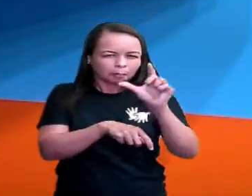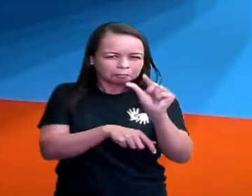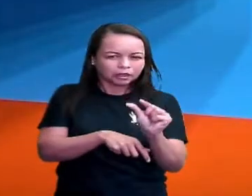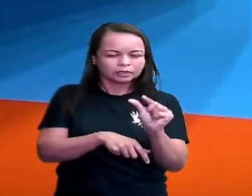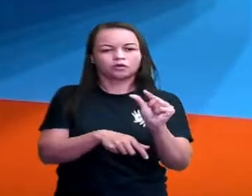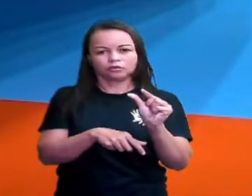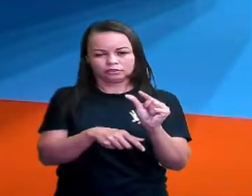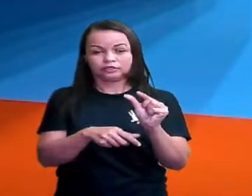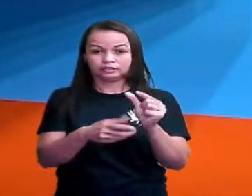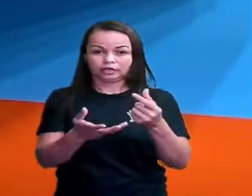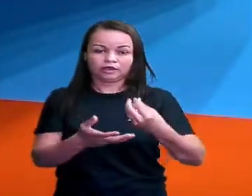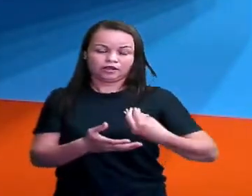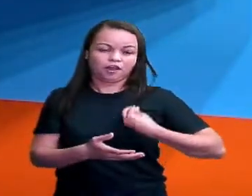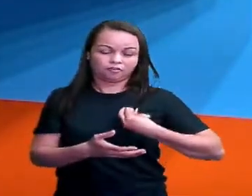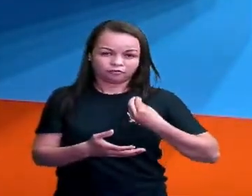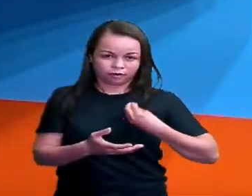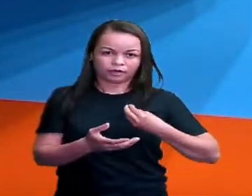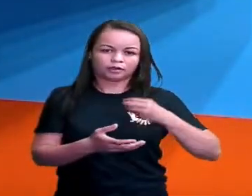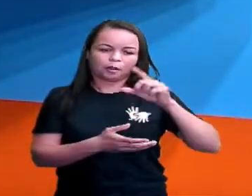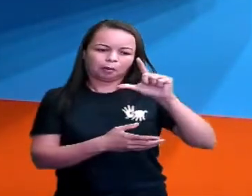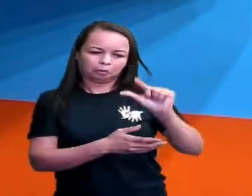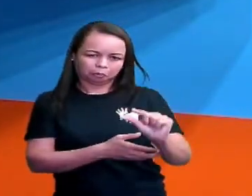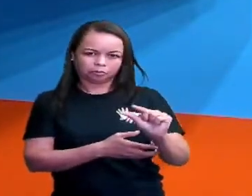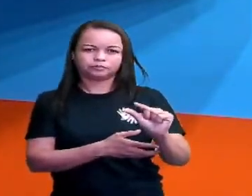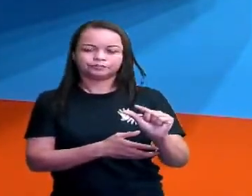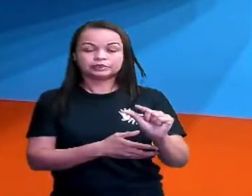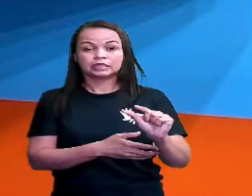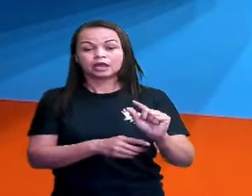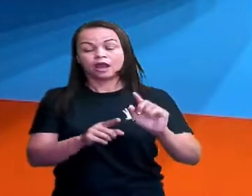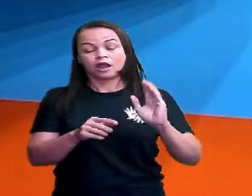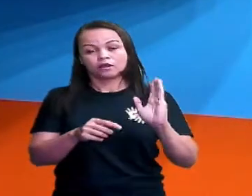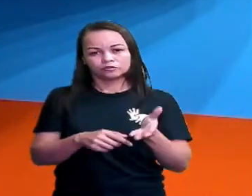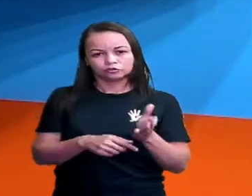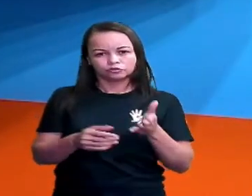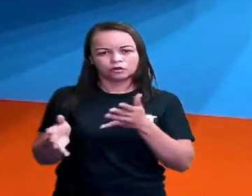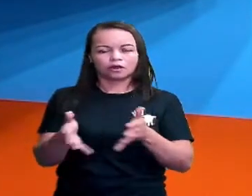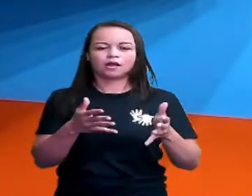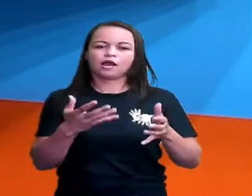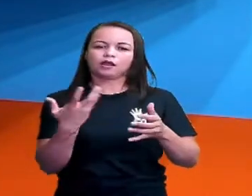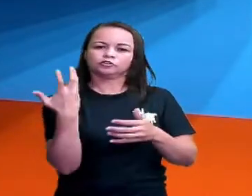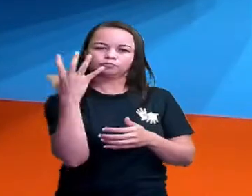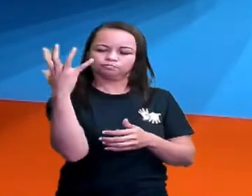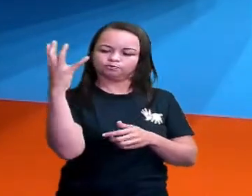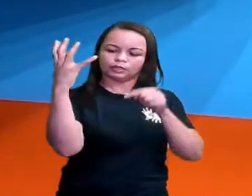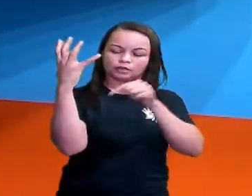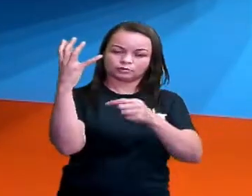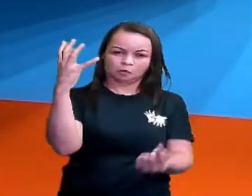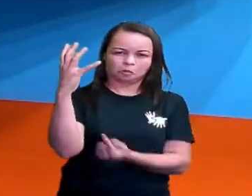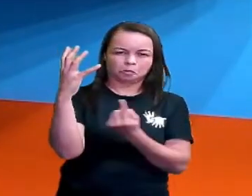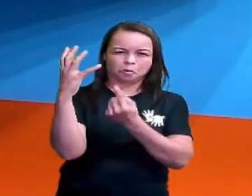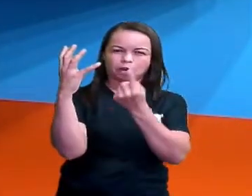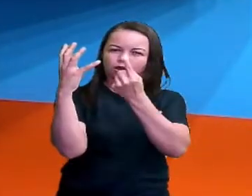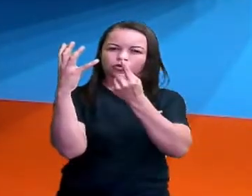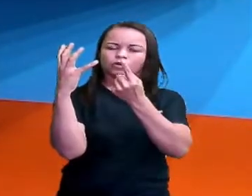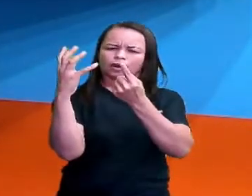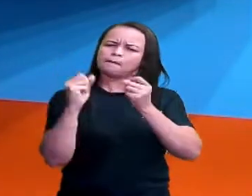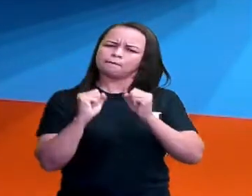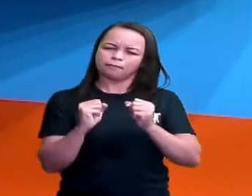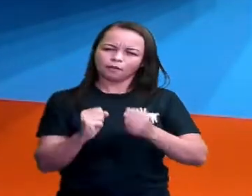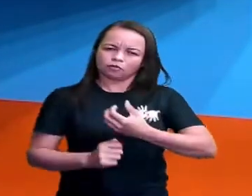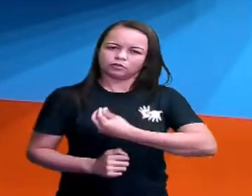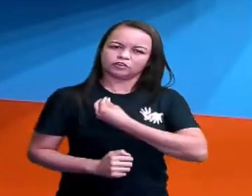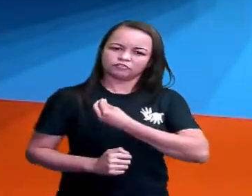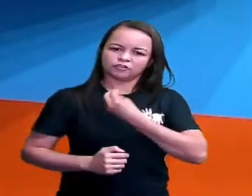tempo de vida mais curto, né, na natureza. Já essas plantas maiores, mais robustas, elas podem